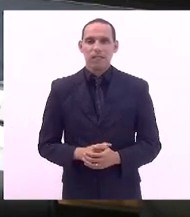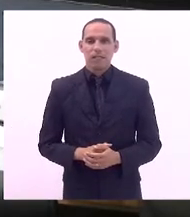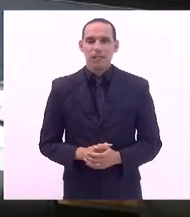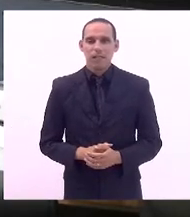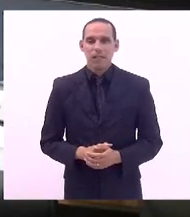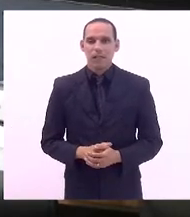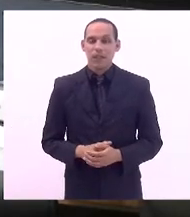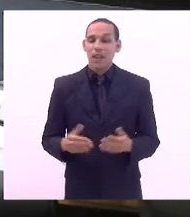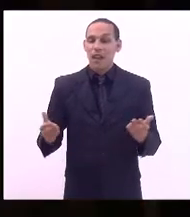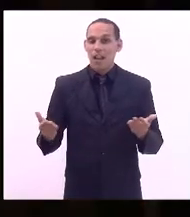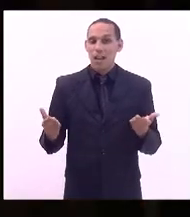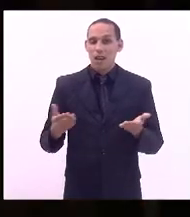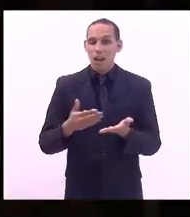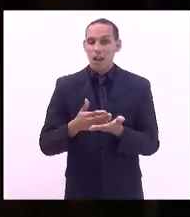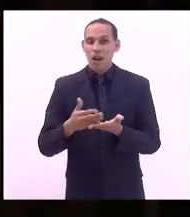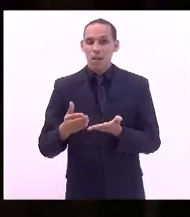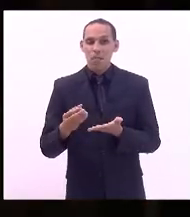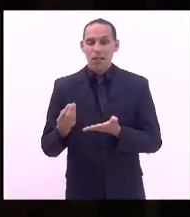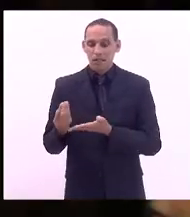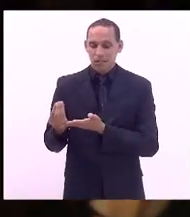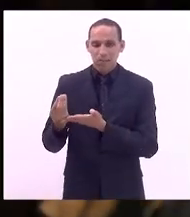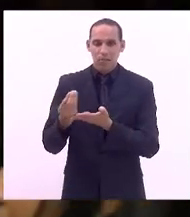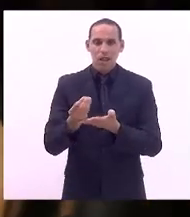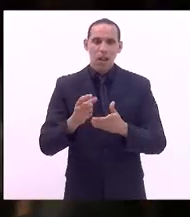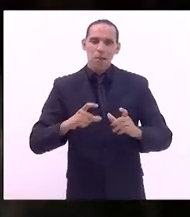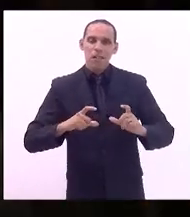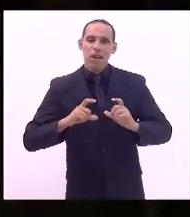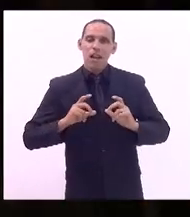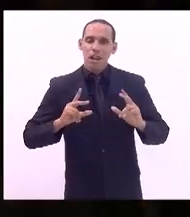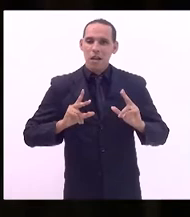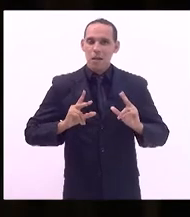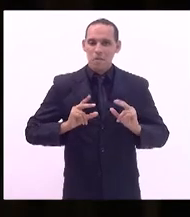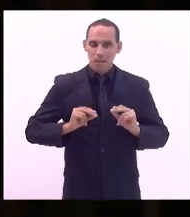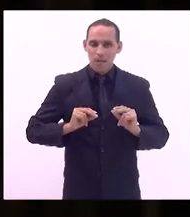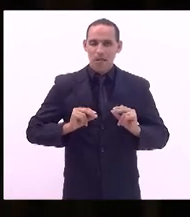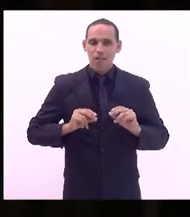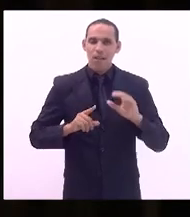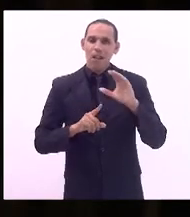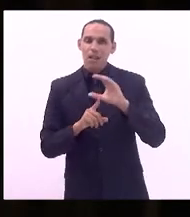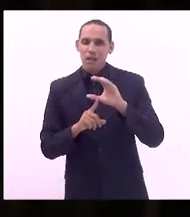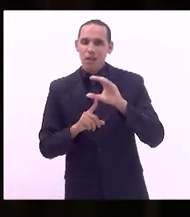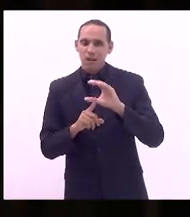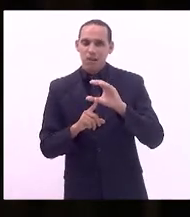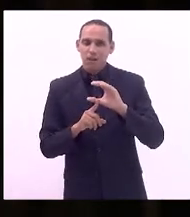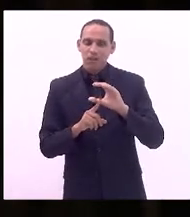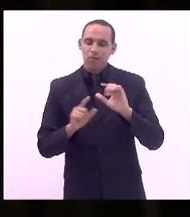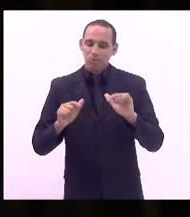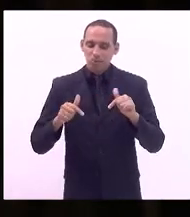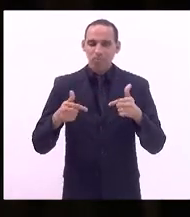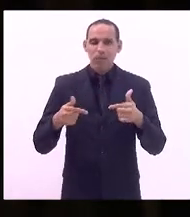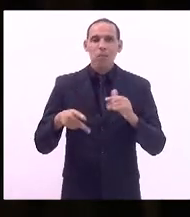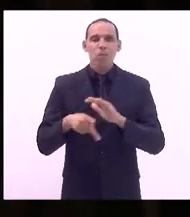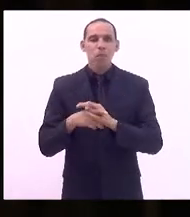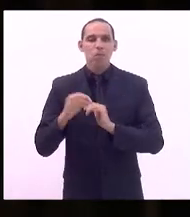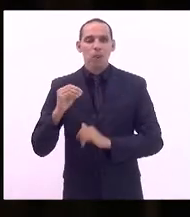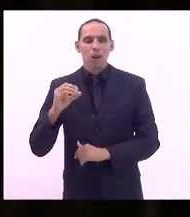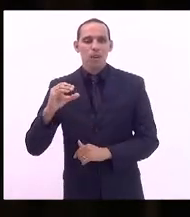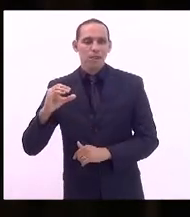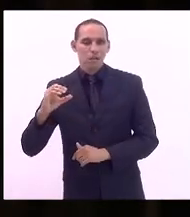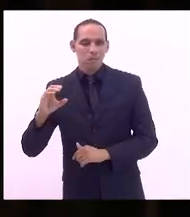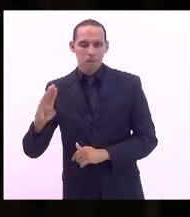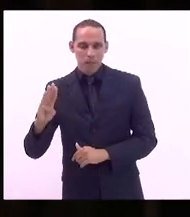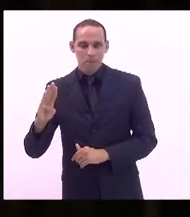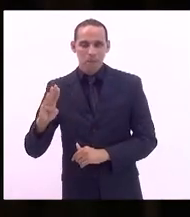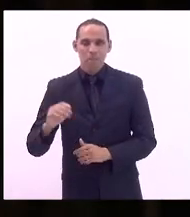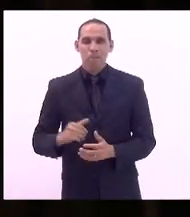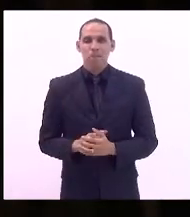e agora daremos início a entrega das medalhas do mérito em Capelania uma iniciativa da ordem dos capelães